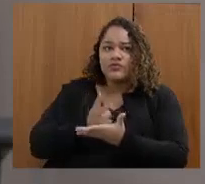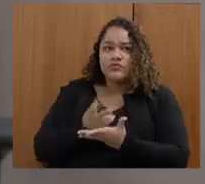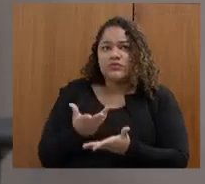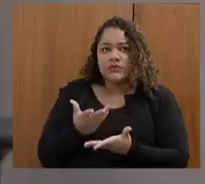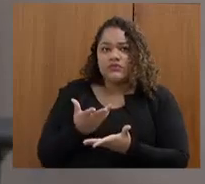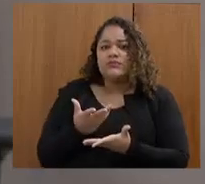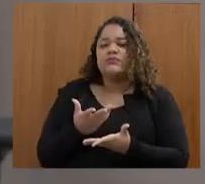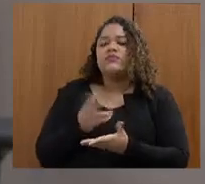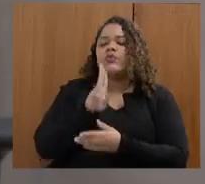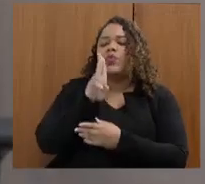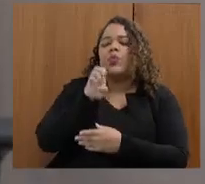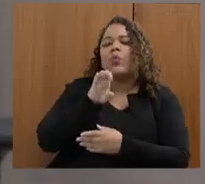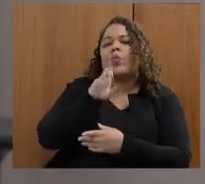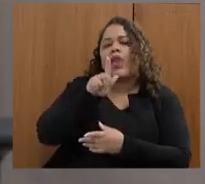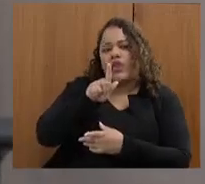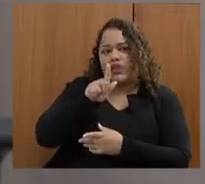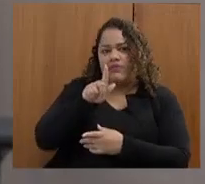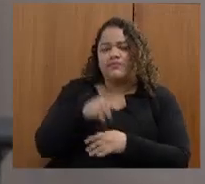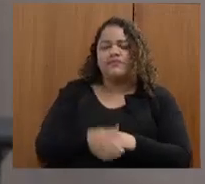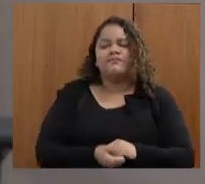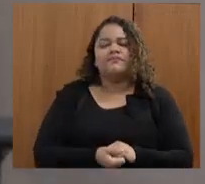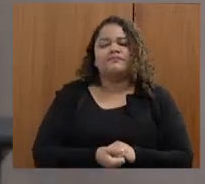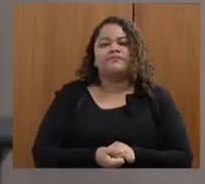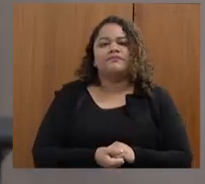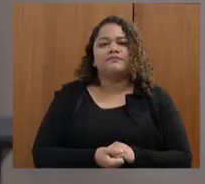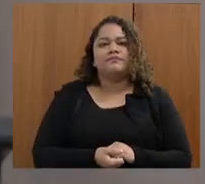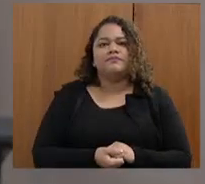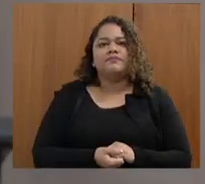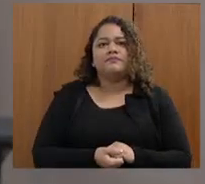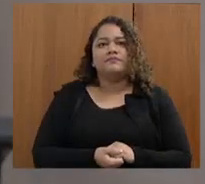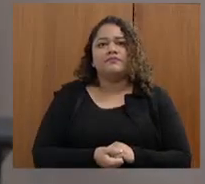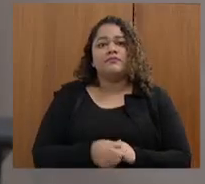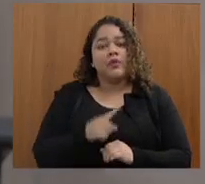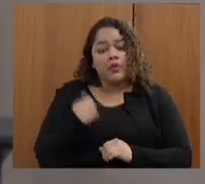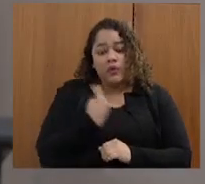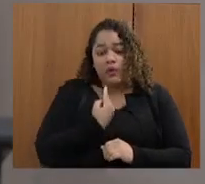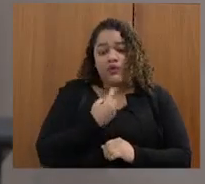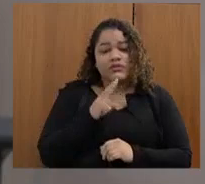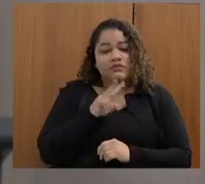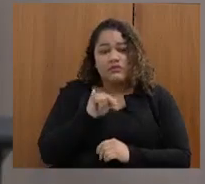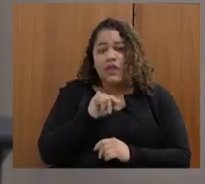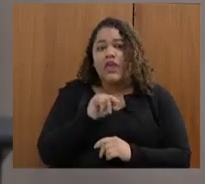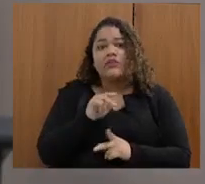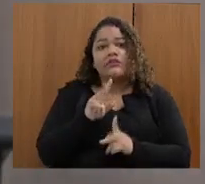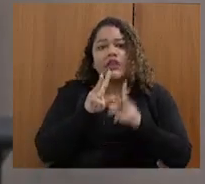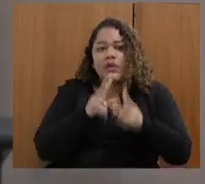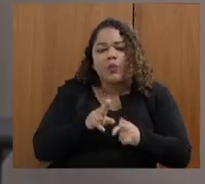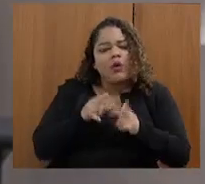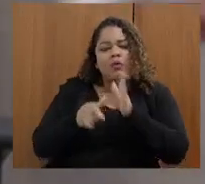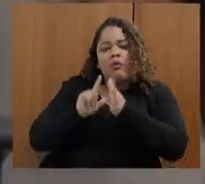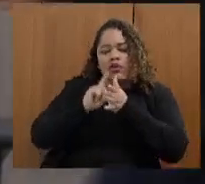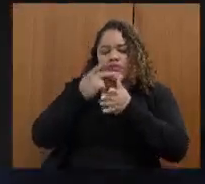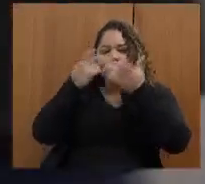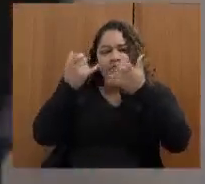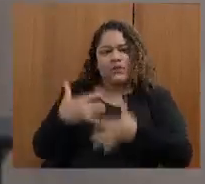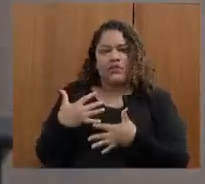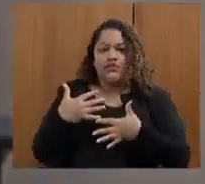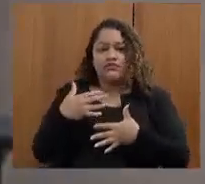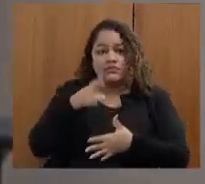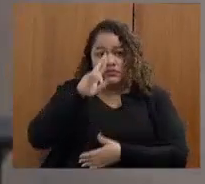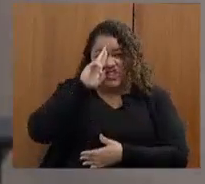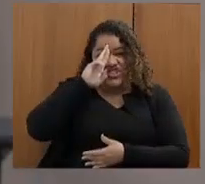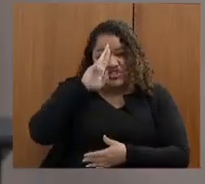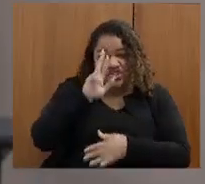a gente nós vamos seguir da mesma forma como foi dito os reitores possuem